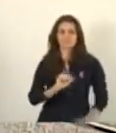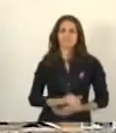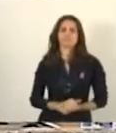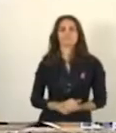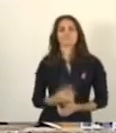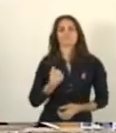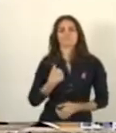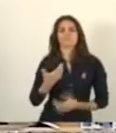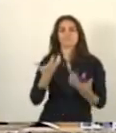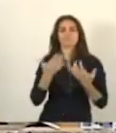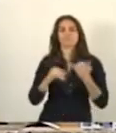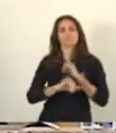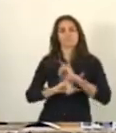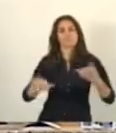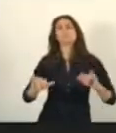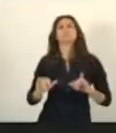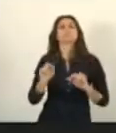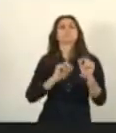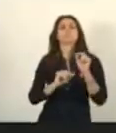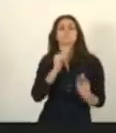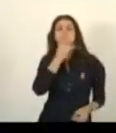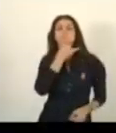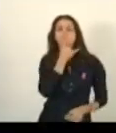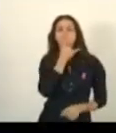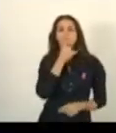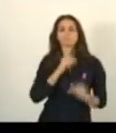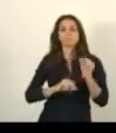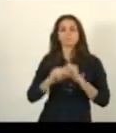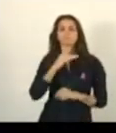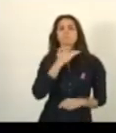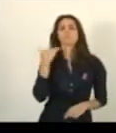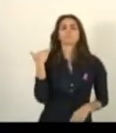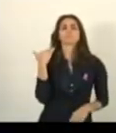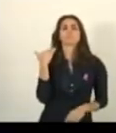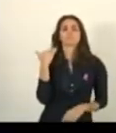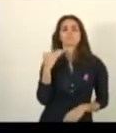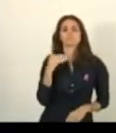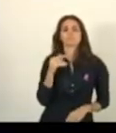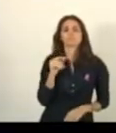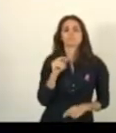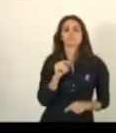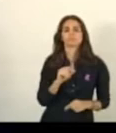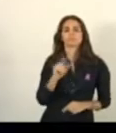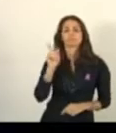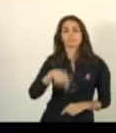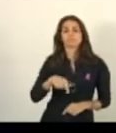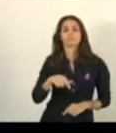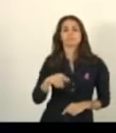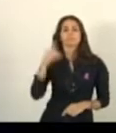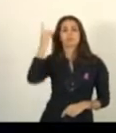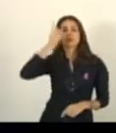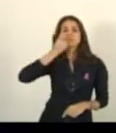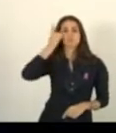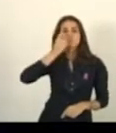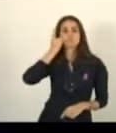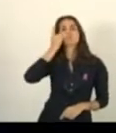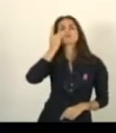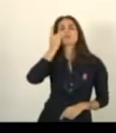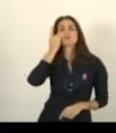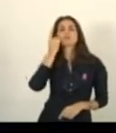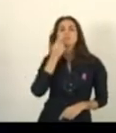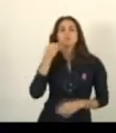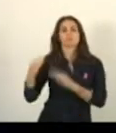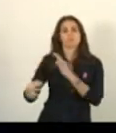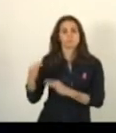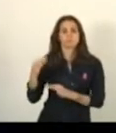Gostaria de registrar com profundo pesar falecimento do grande e extraordinário advogado, doutor